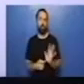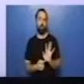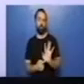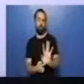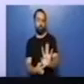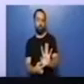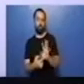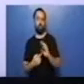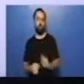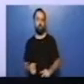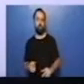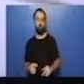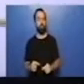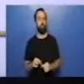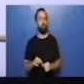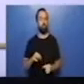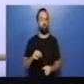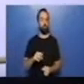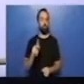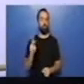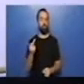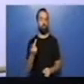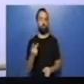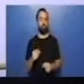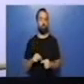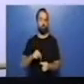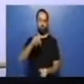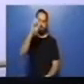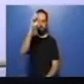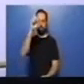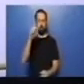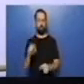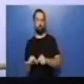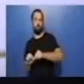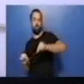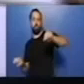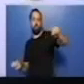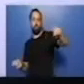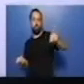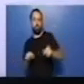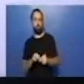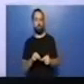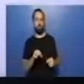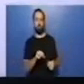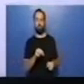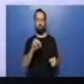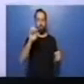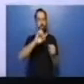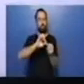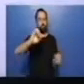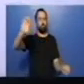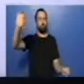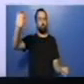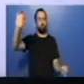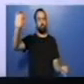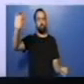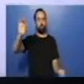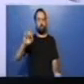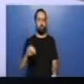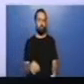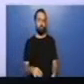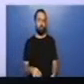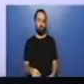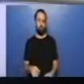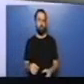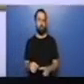que as três alturas de um triângulo equilátero, ó, a distância de um vértice até o outro, em linha reta, formando